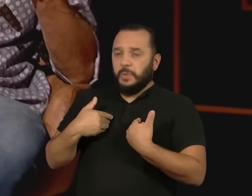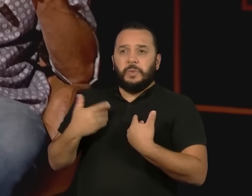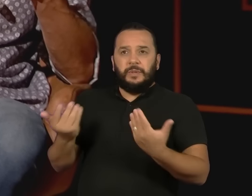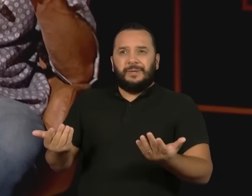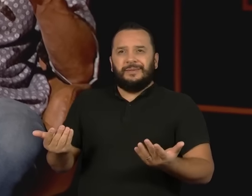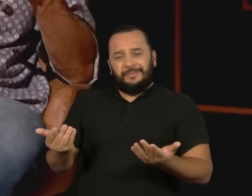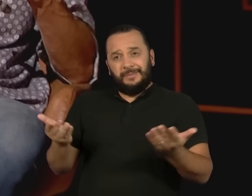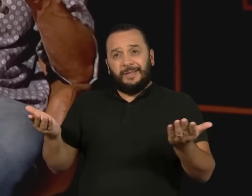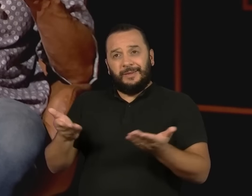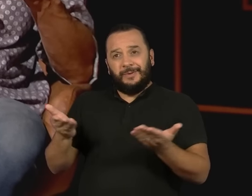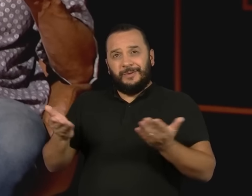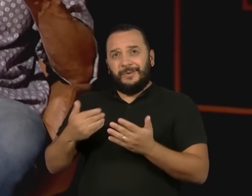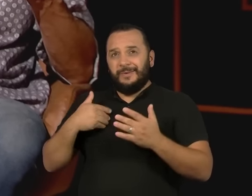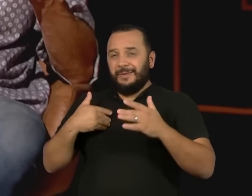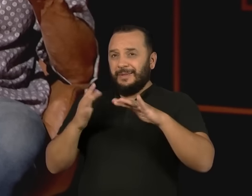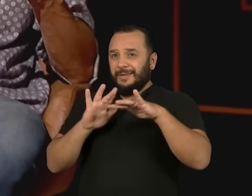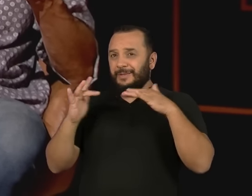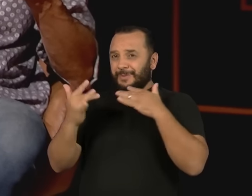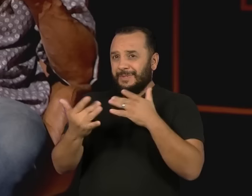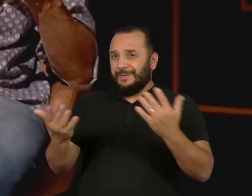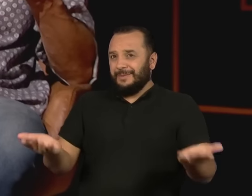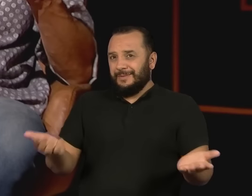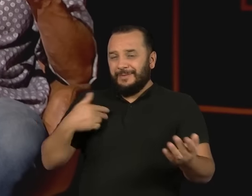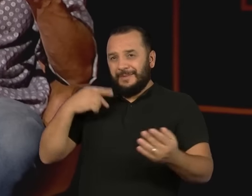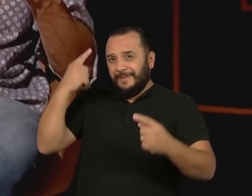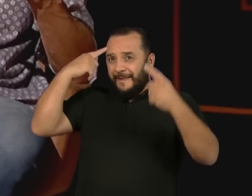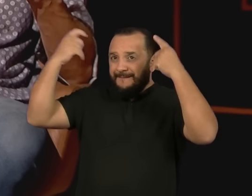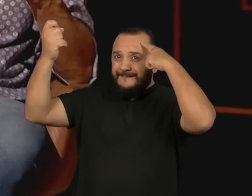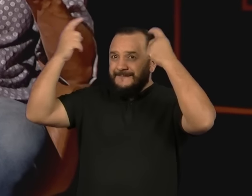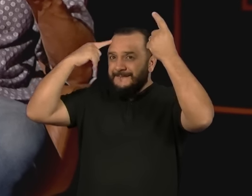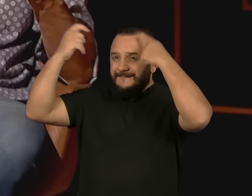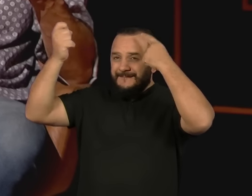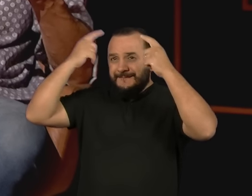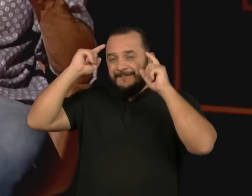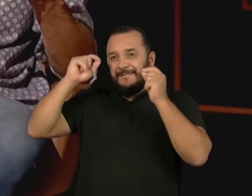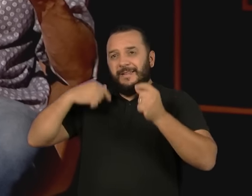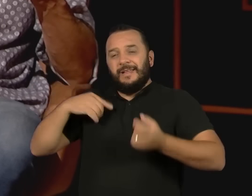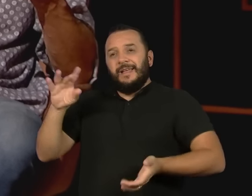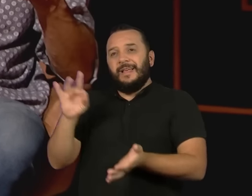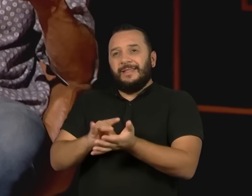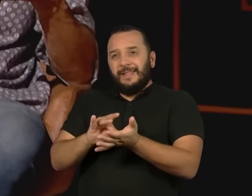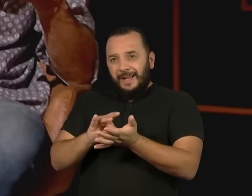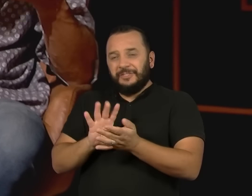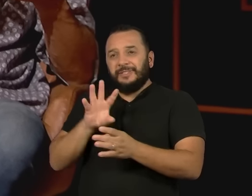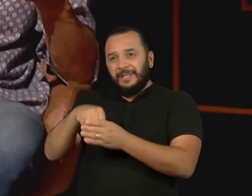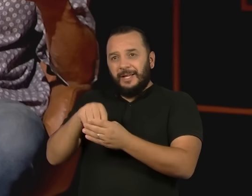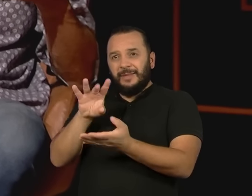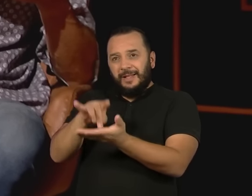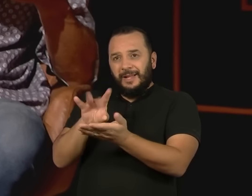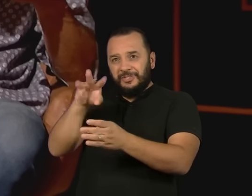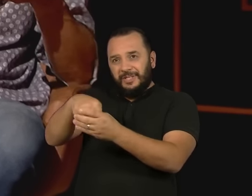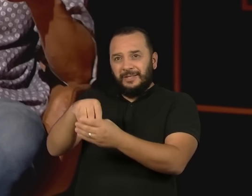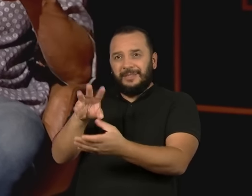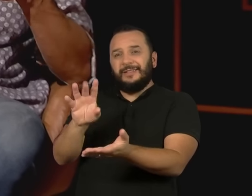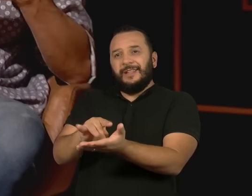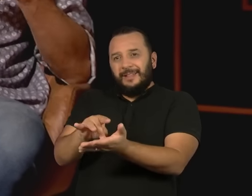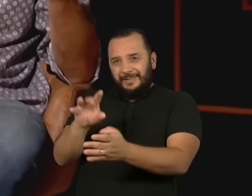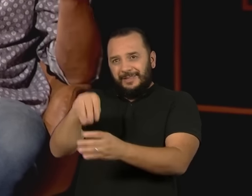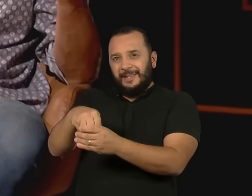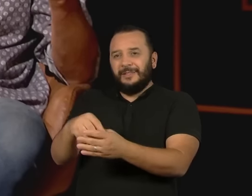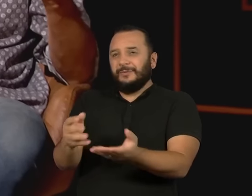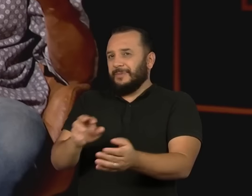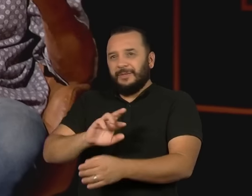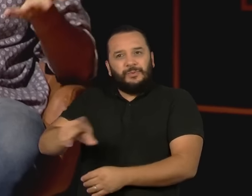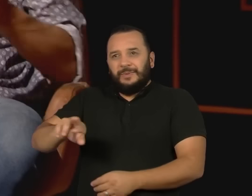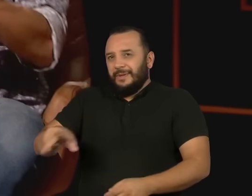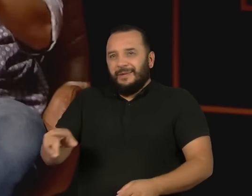agora, com as redes antissociais, ele acaba inventando, né, uma realidade dentro da realidade, né? E que de real